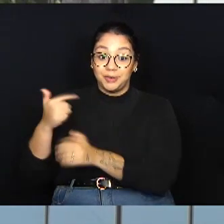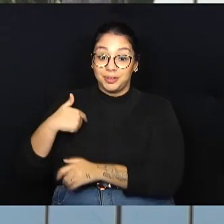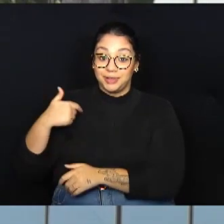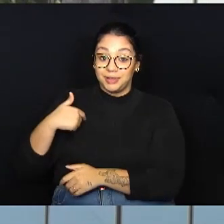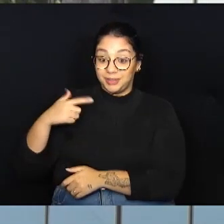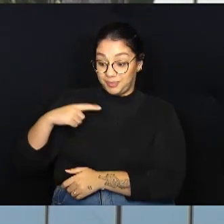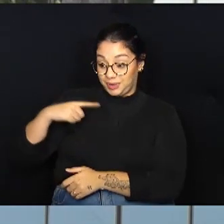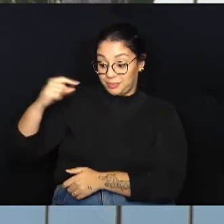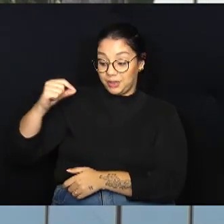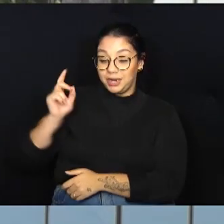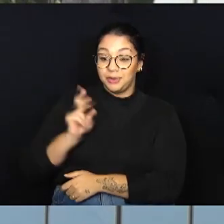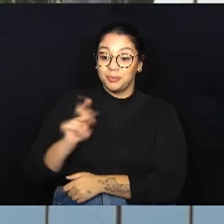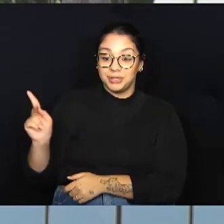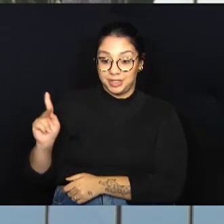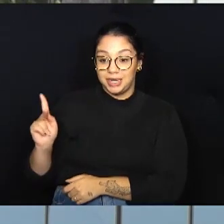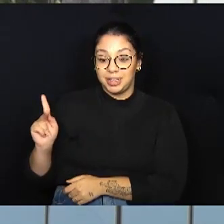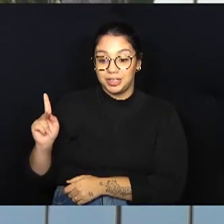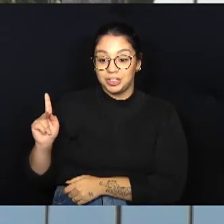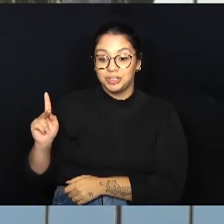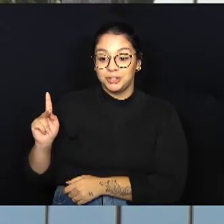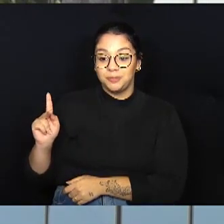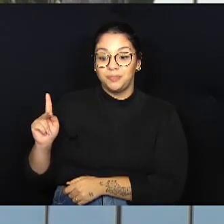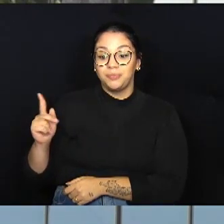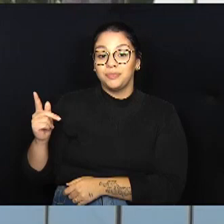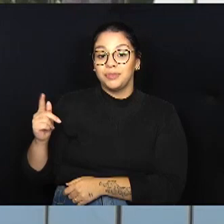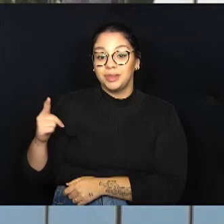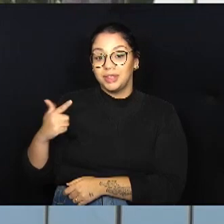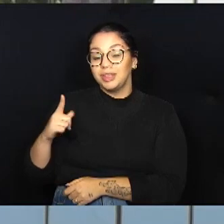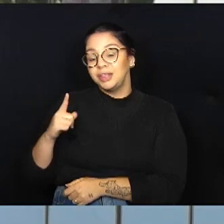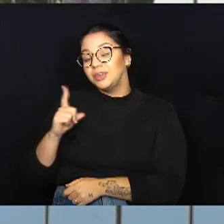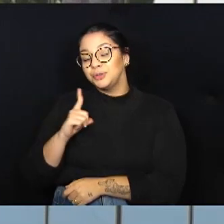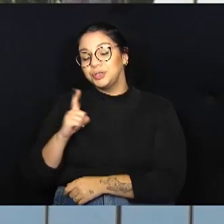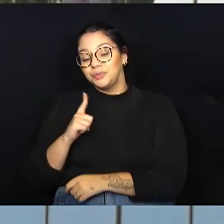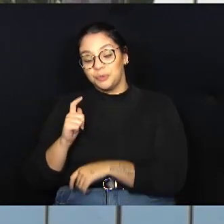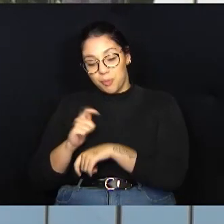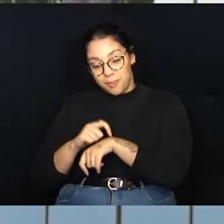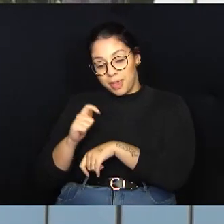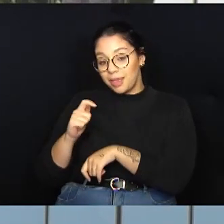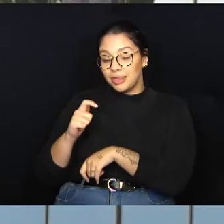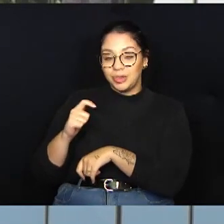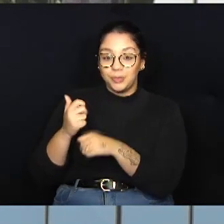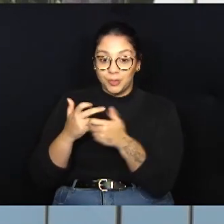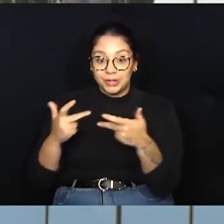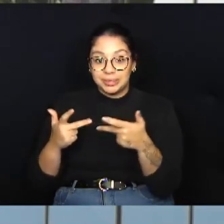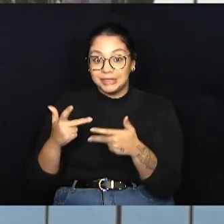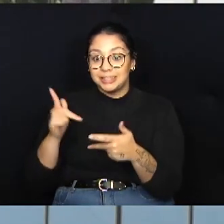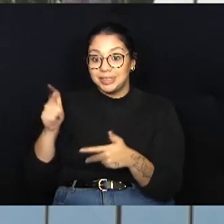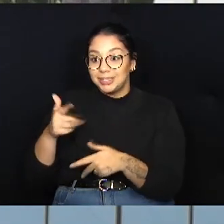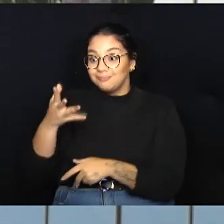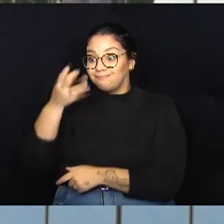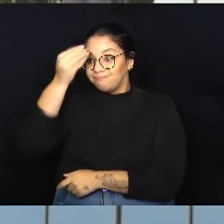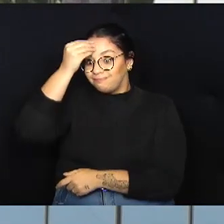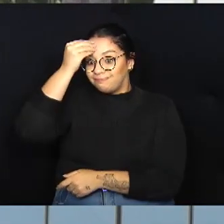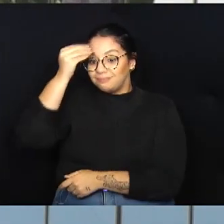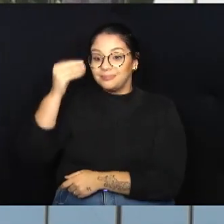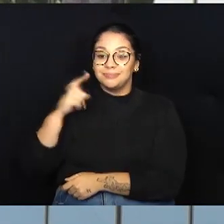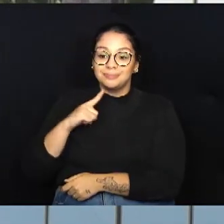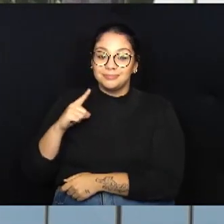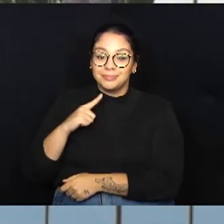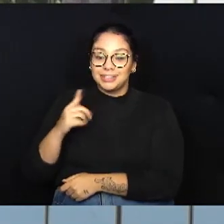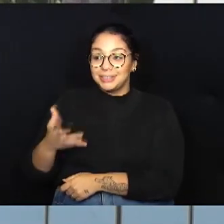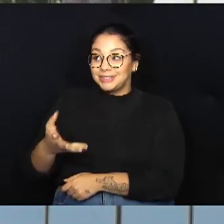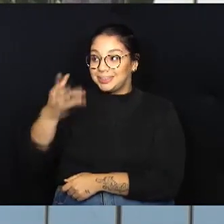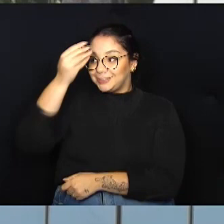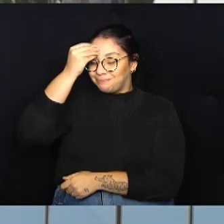presidente e tive momentos muito memoráveis. Eu tenho uma boa